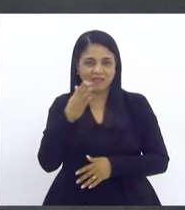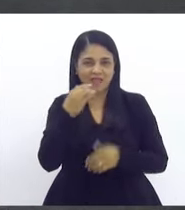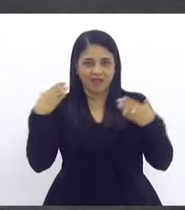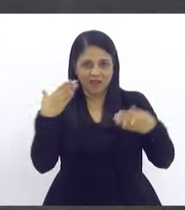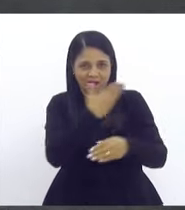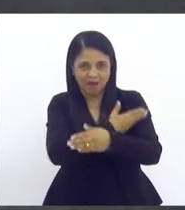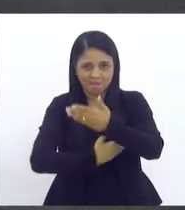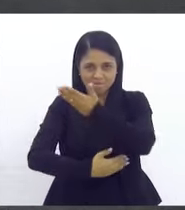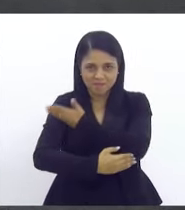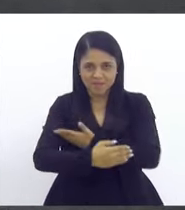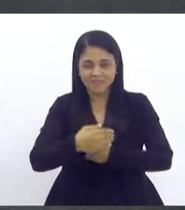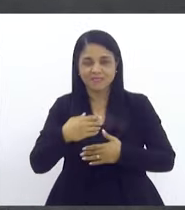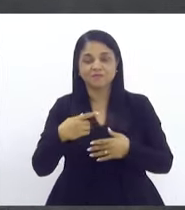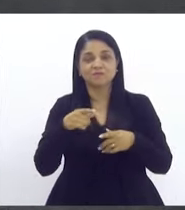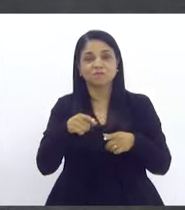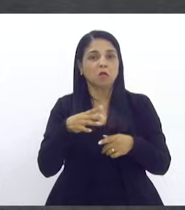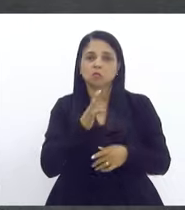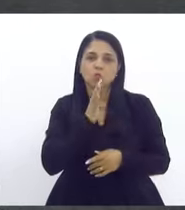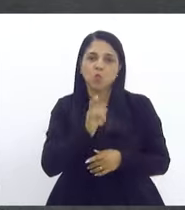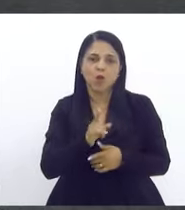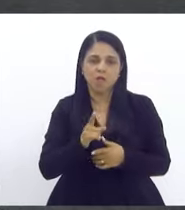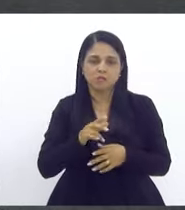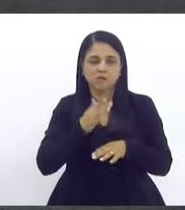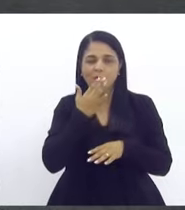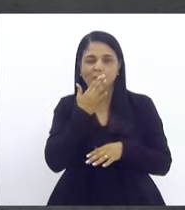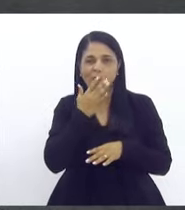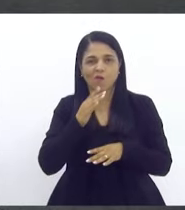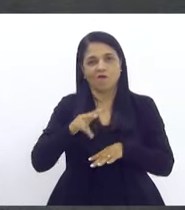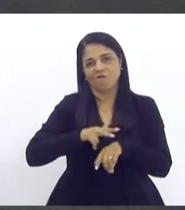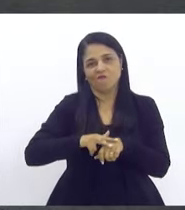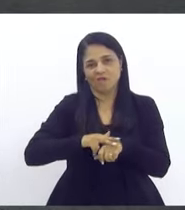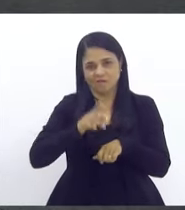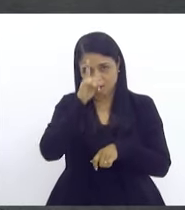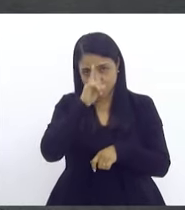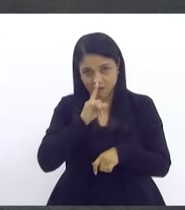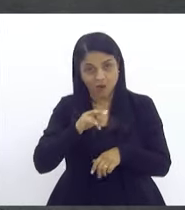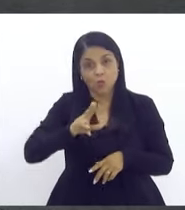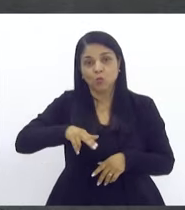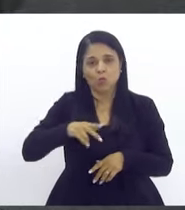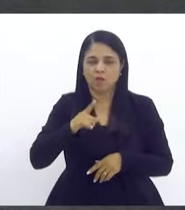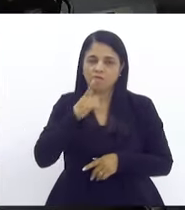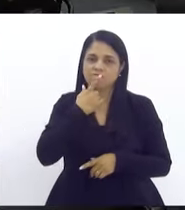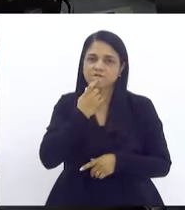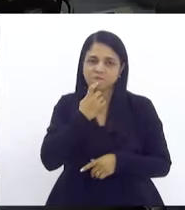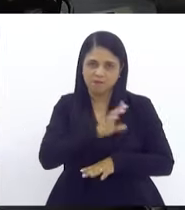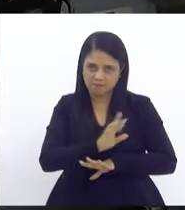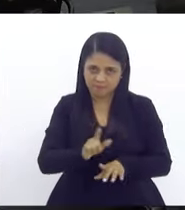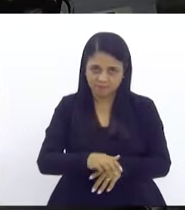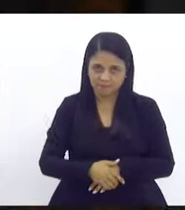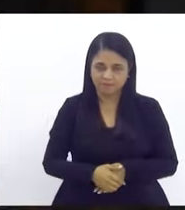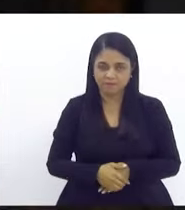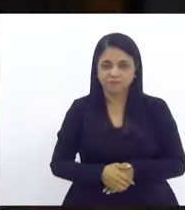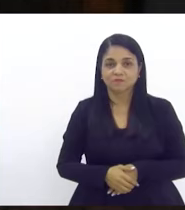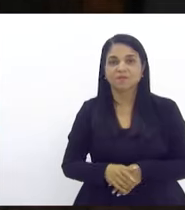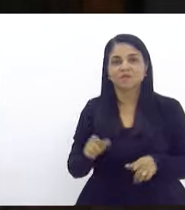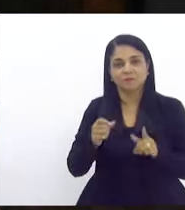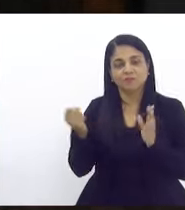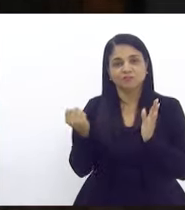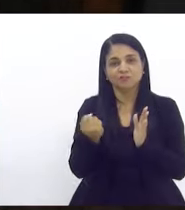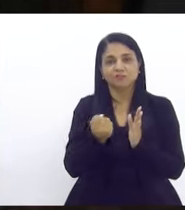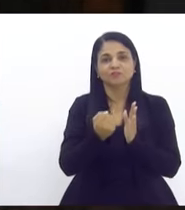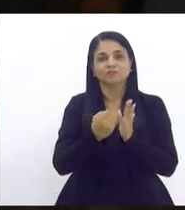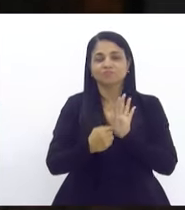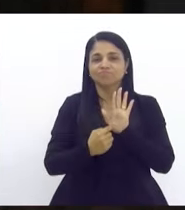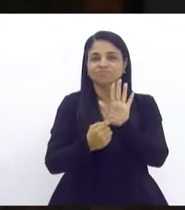a verdade que a nossa cor é verde e amarela e a nossa bandeira jamais será vermelha. Obrigado. Registrar também a presença da defensora pública